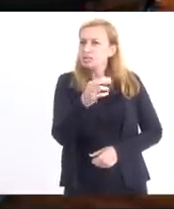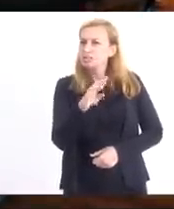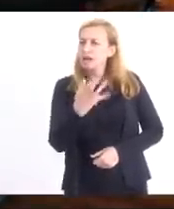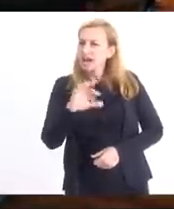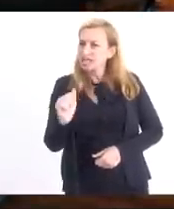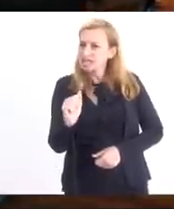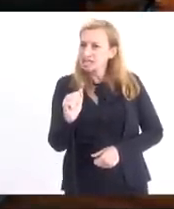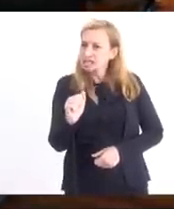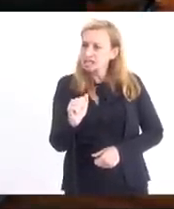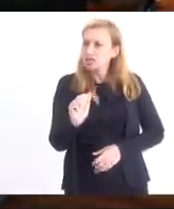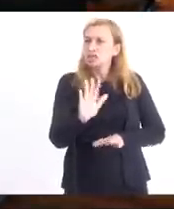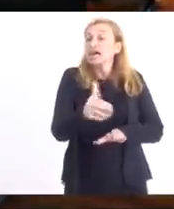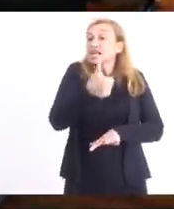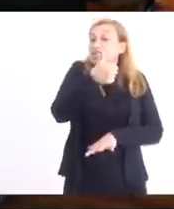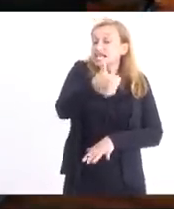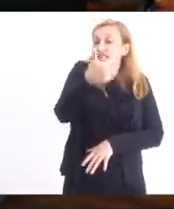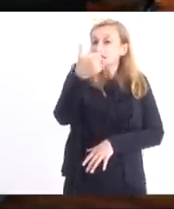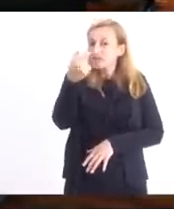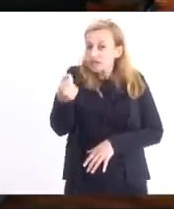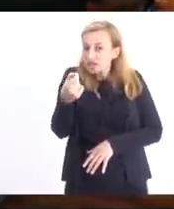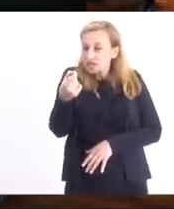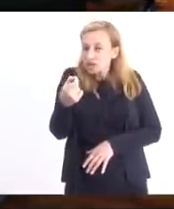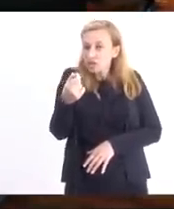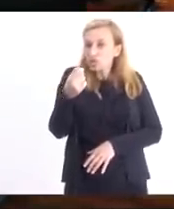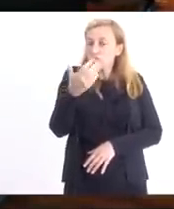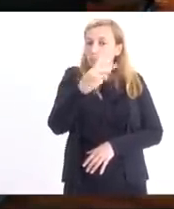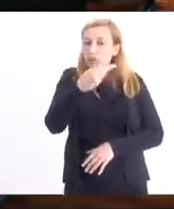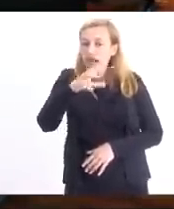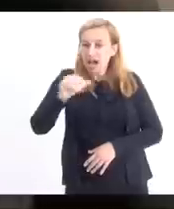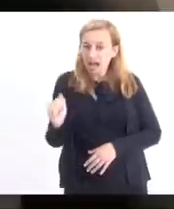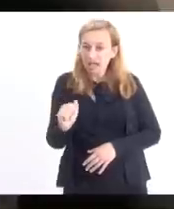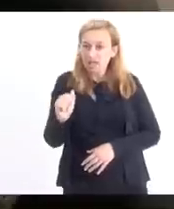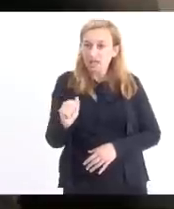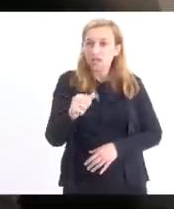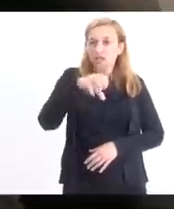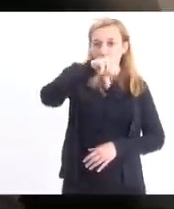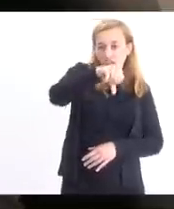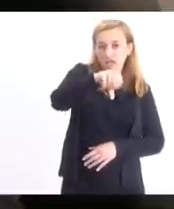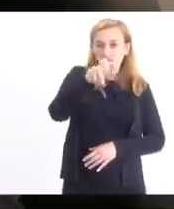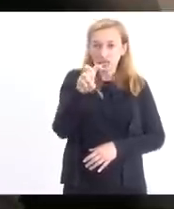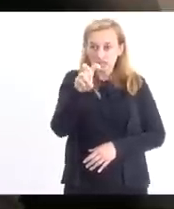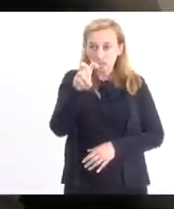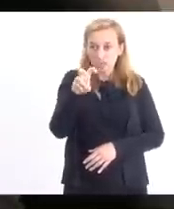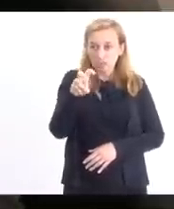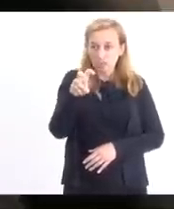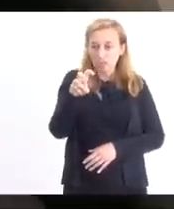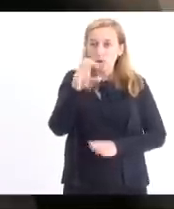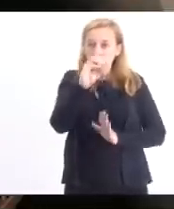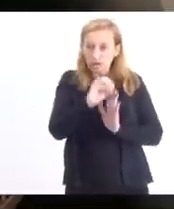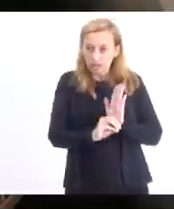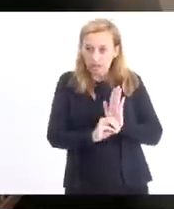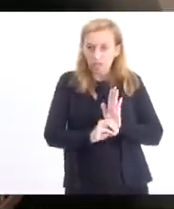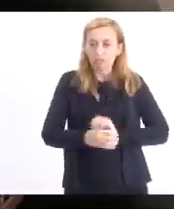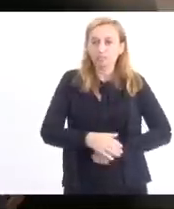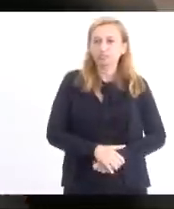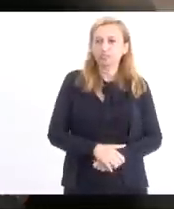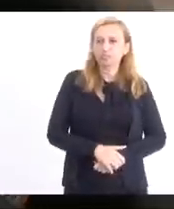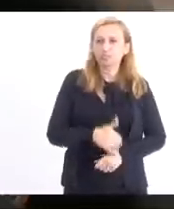ou melhor, 120 por praça, e 95 por oficial. Eu te mandei uma